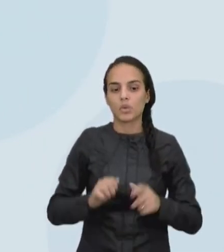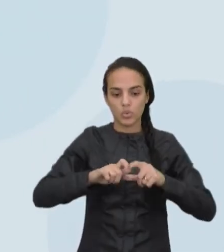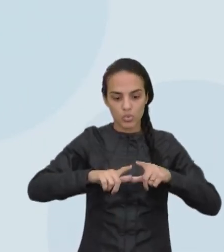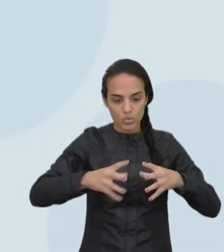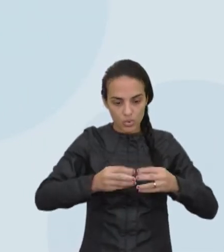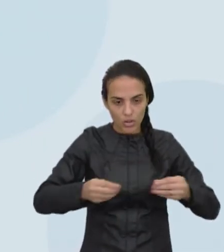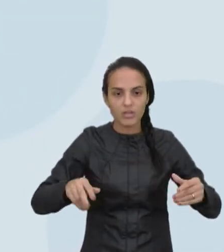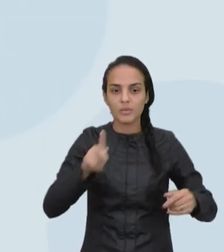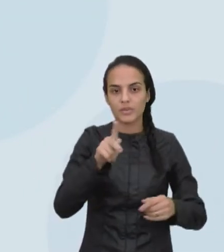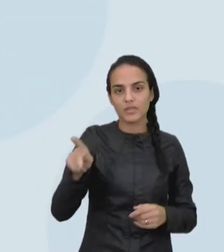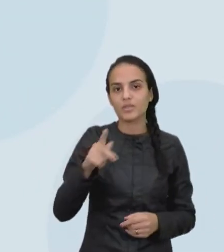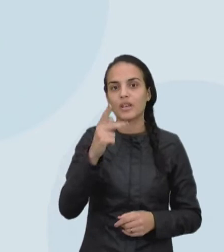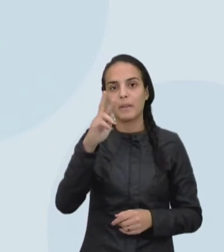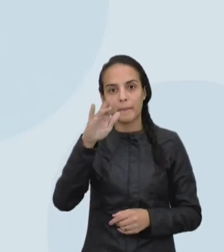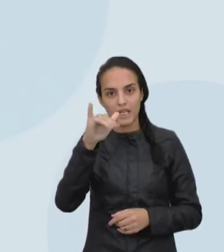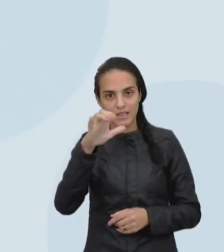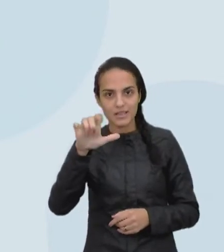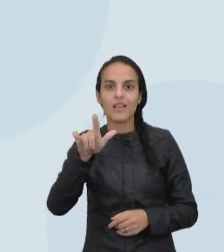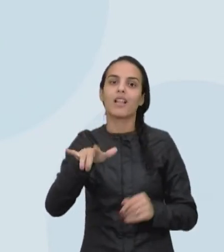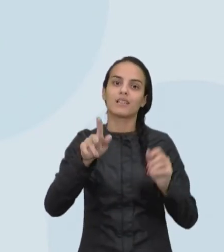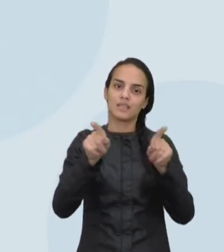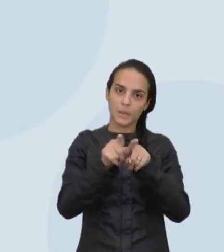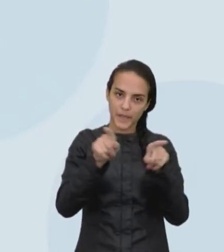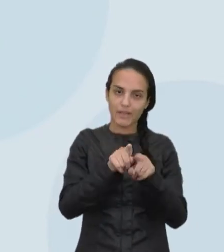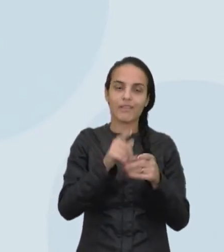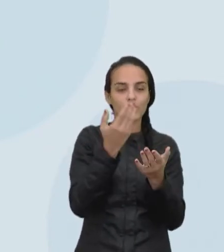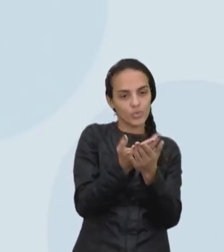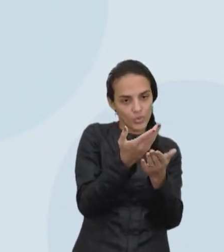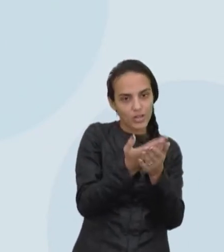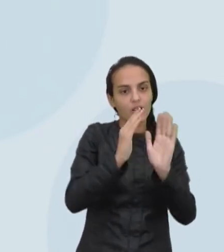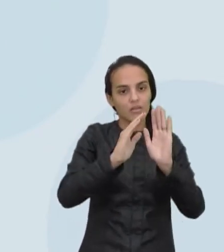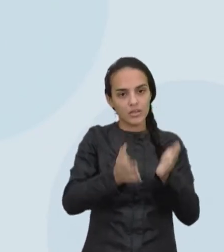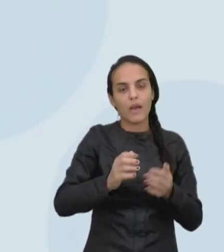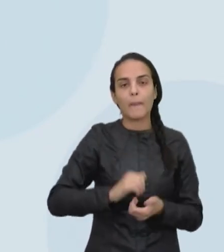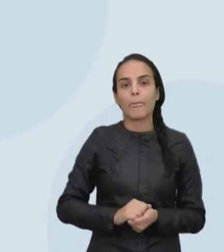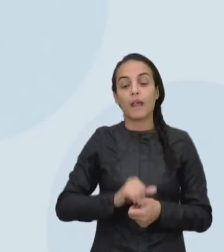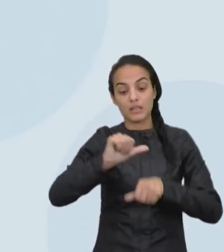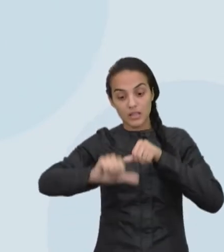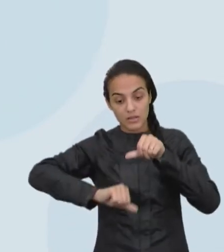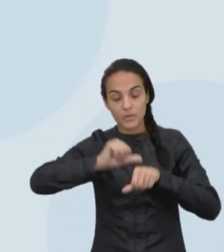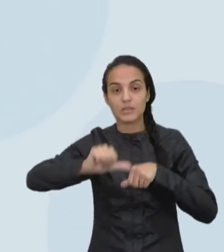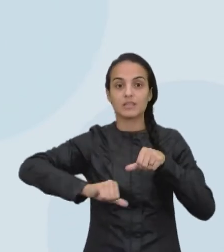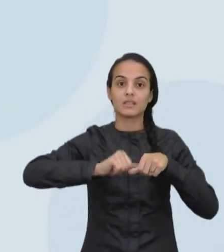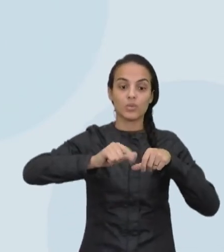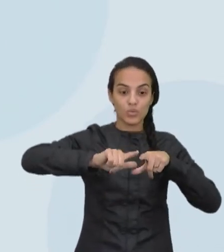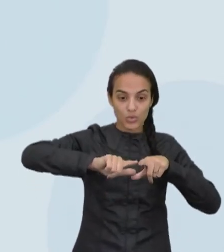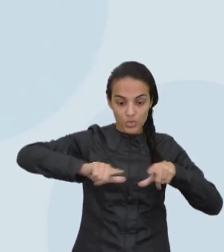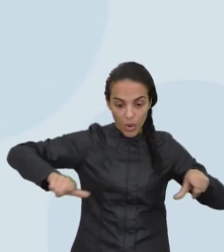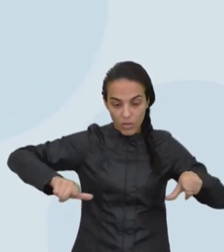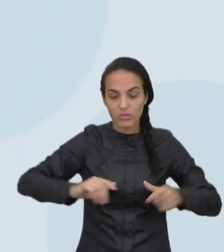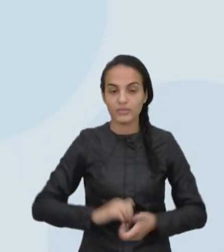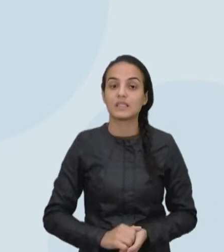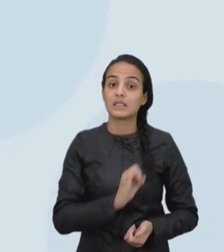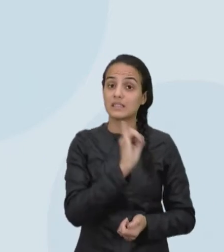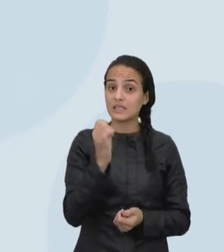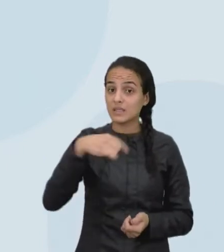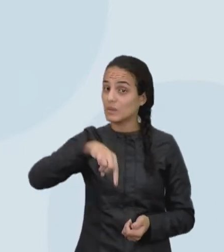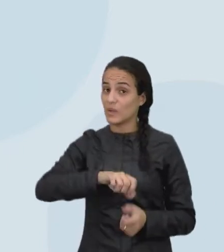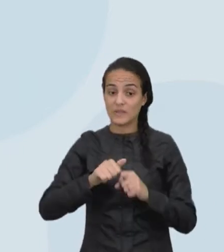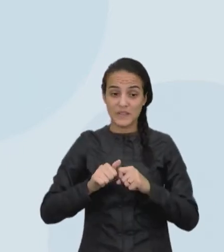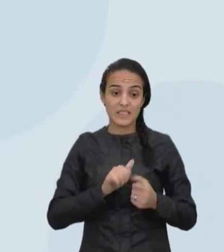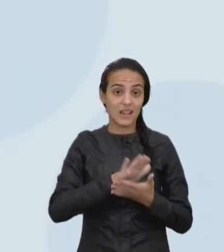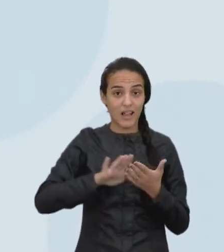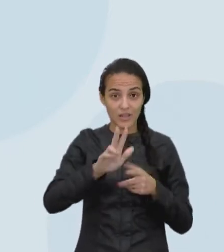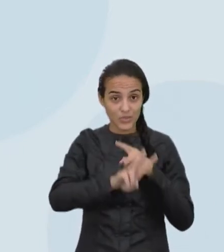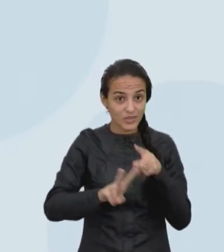professora Priscila está trabalhando isso lá no componente transformação do solo. E se a gente não fizer isso de forma sustentável.